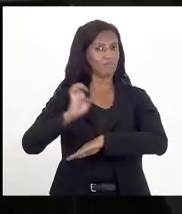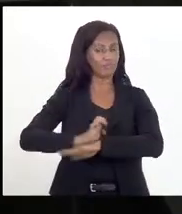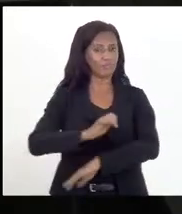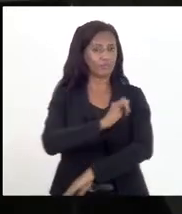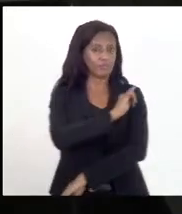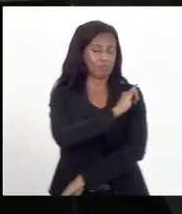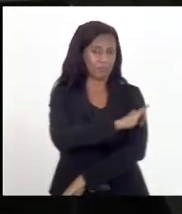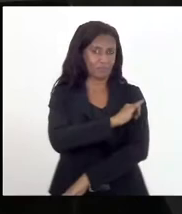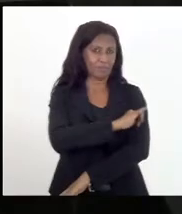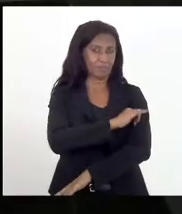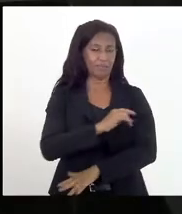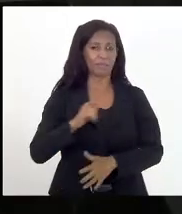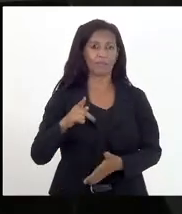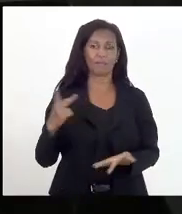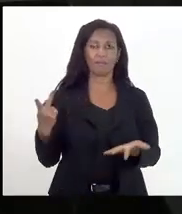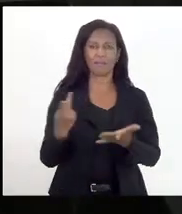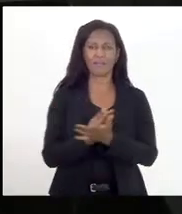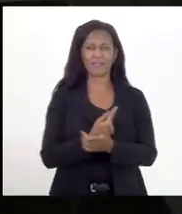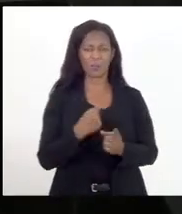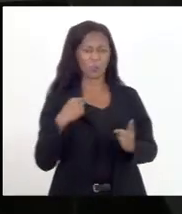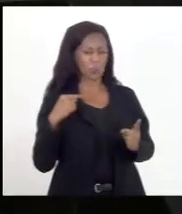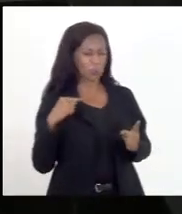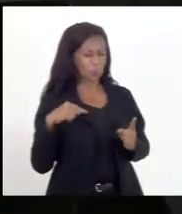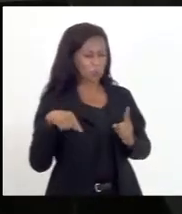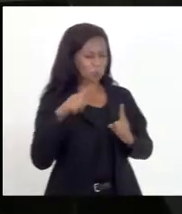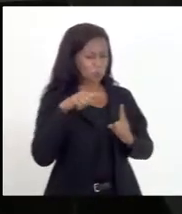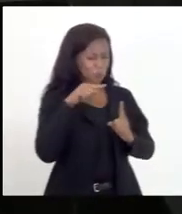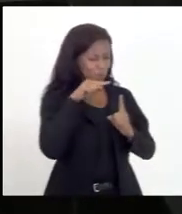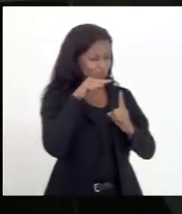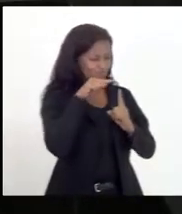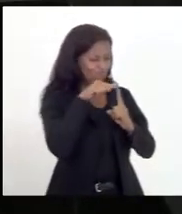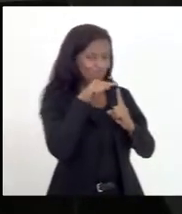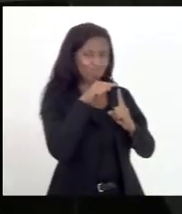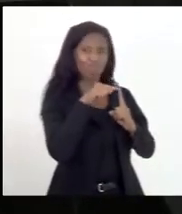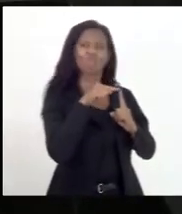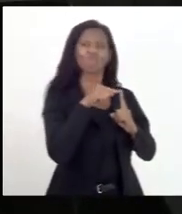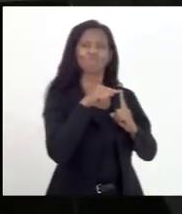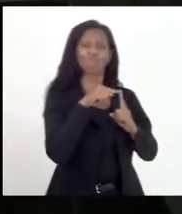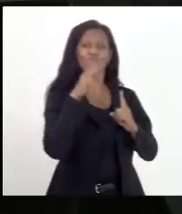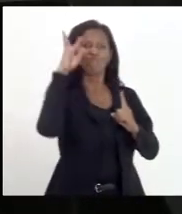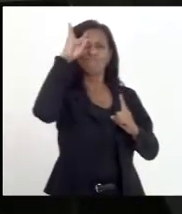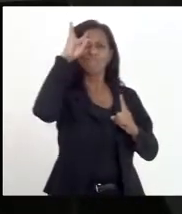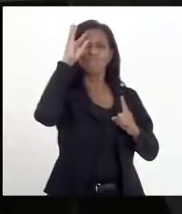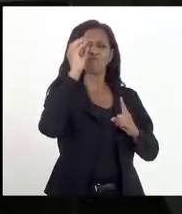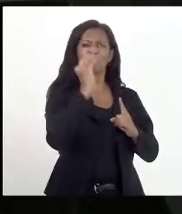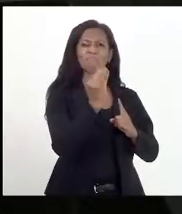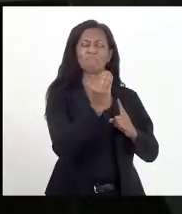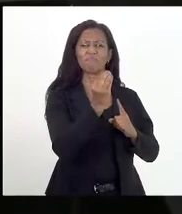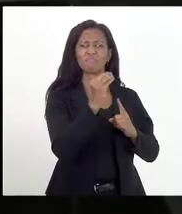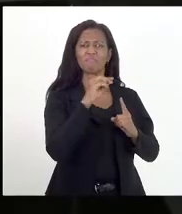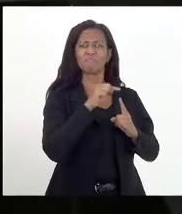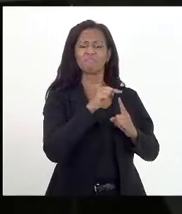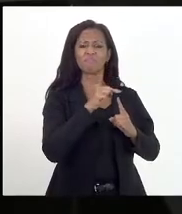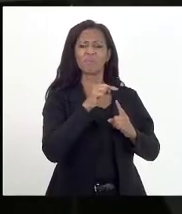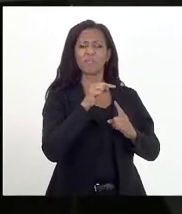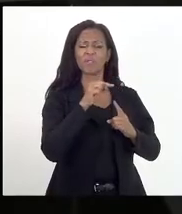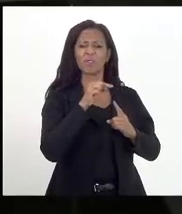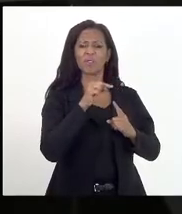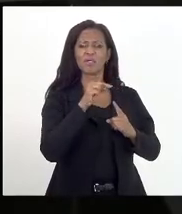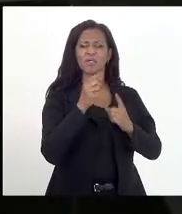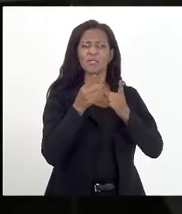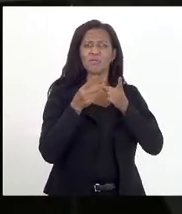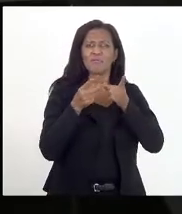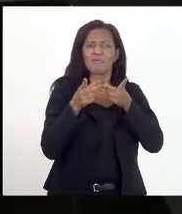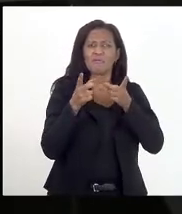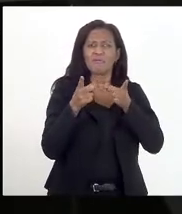Janeiro tá sendo objeto de uma decisão três louco cada de